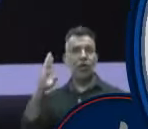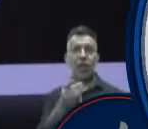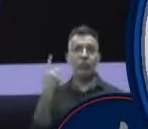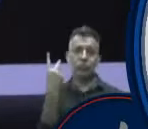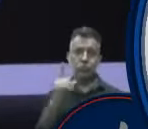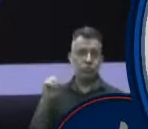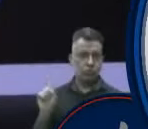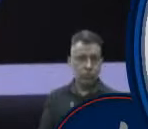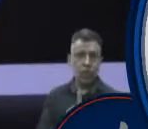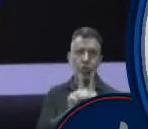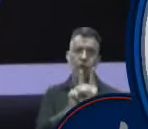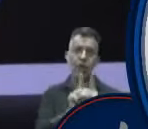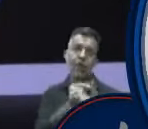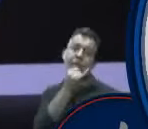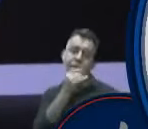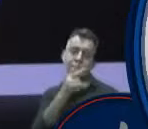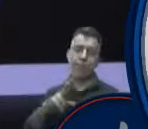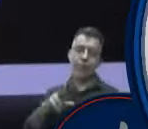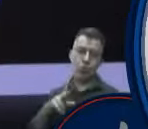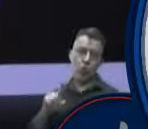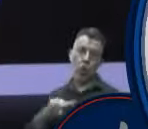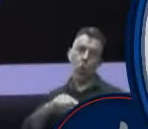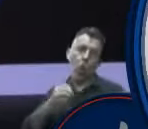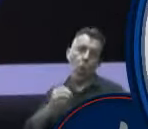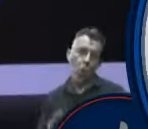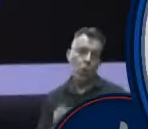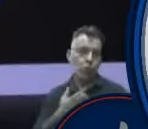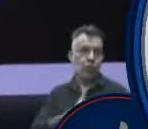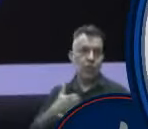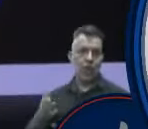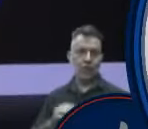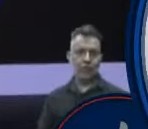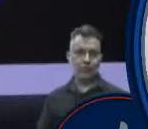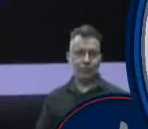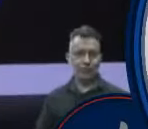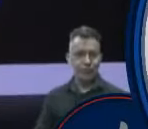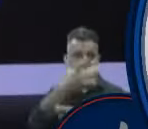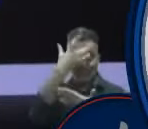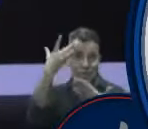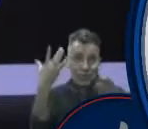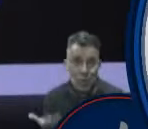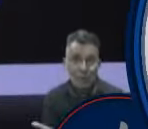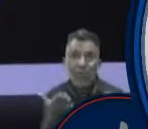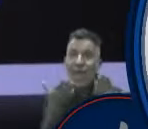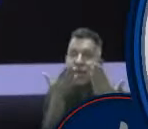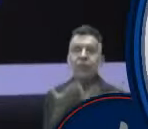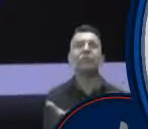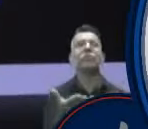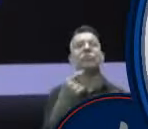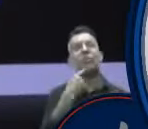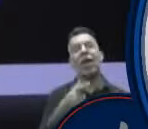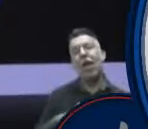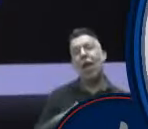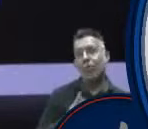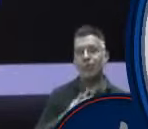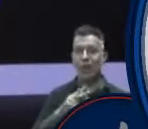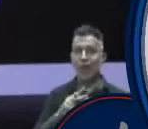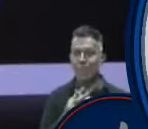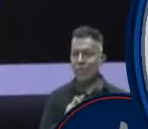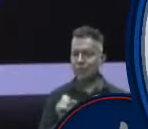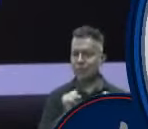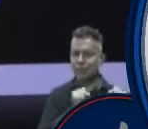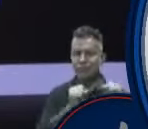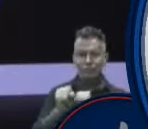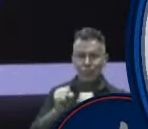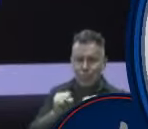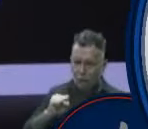seu cliente, como o crédito pessoal e o crediário. Pessoal, isso é uma ferramenta poderosa